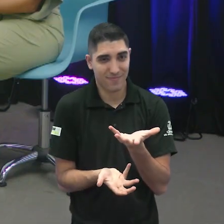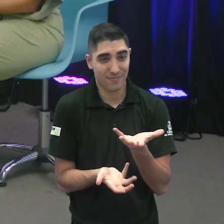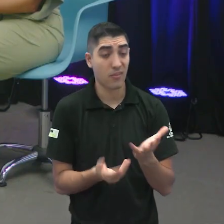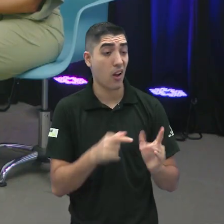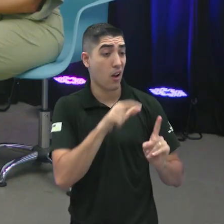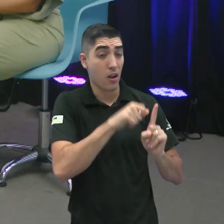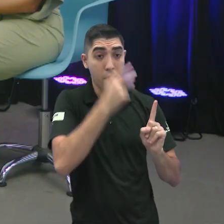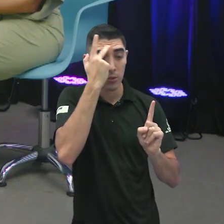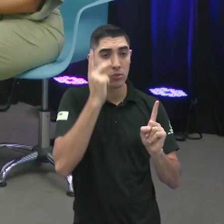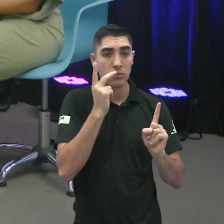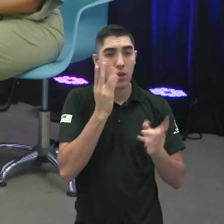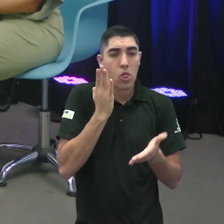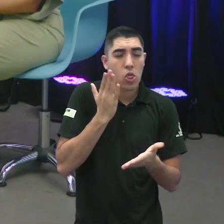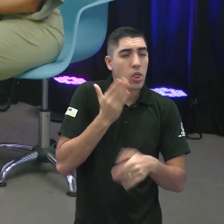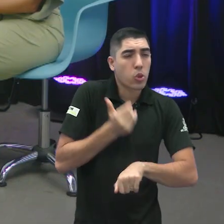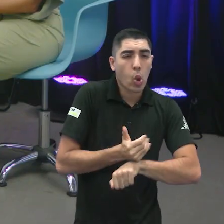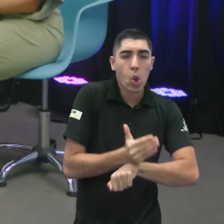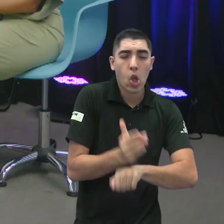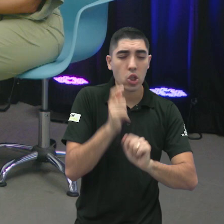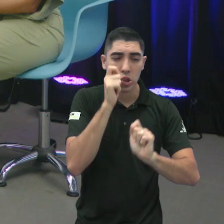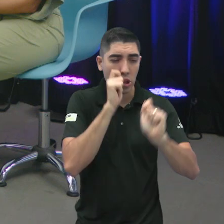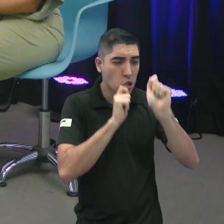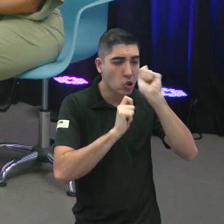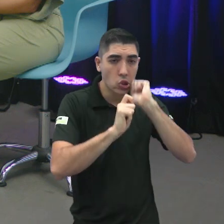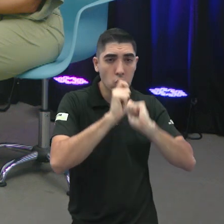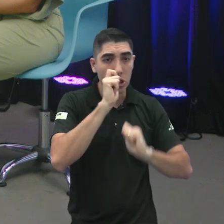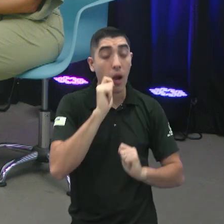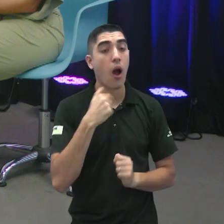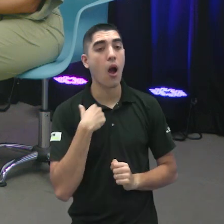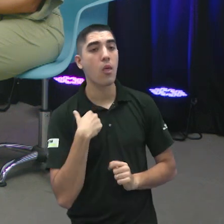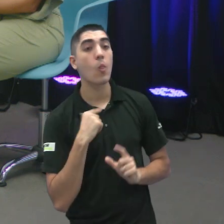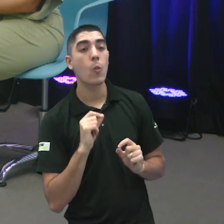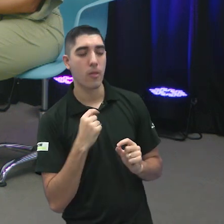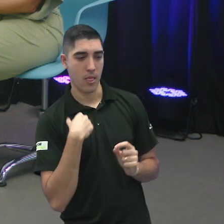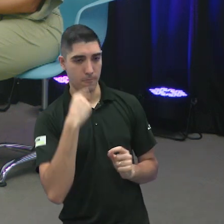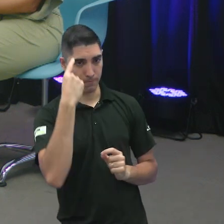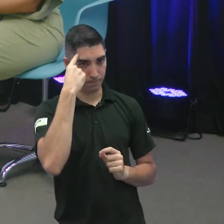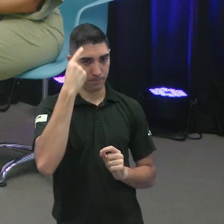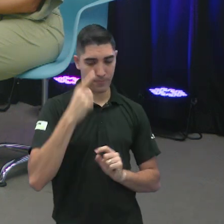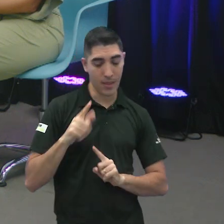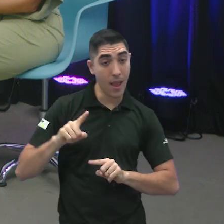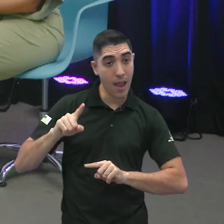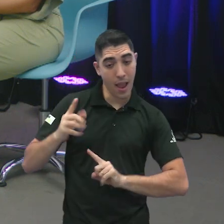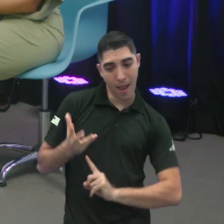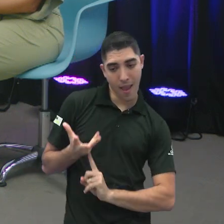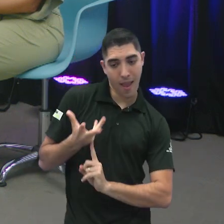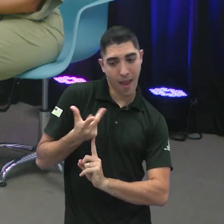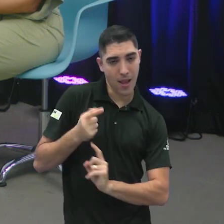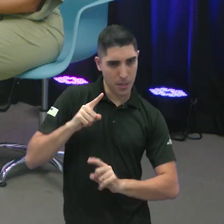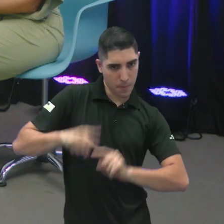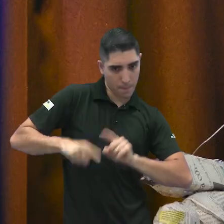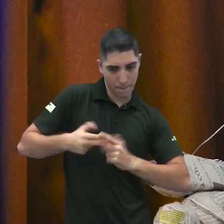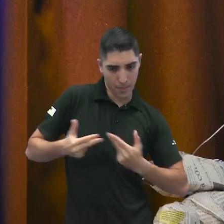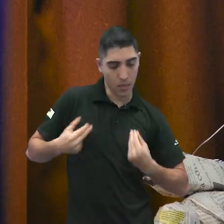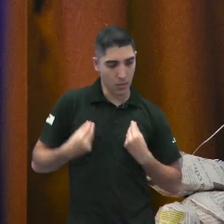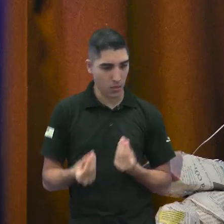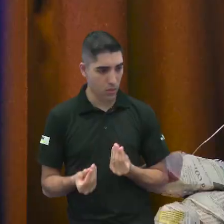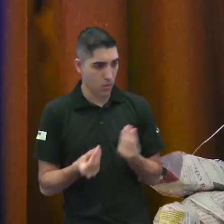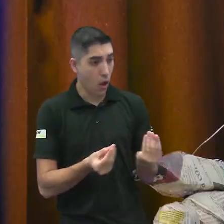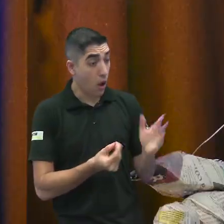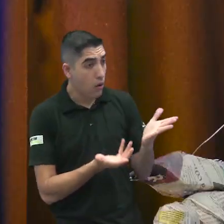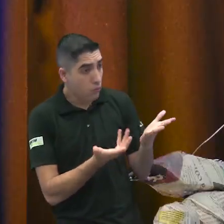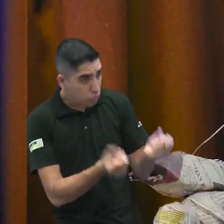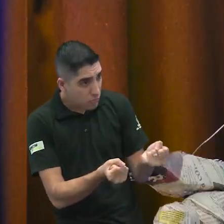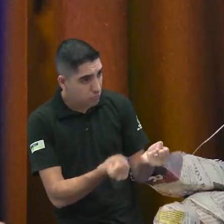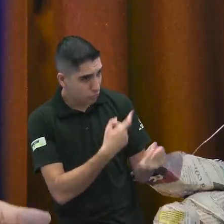às vezes ele só chora. E aí o que eu faço? Eu disponho N materiais de artes e eu falo assim, então vamos